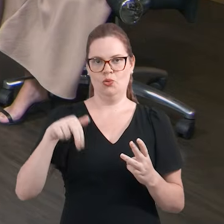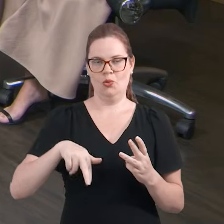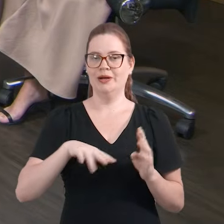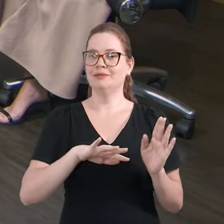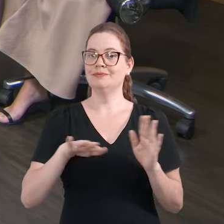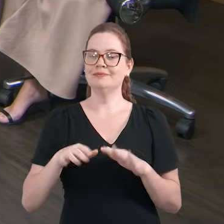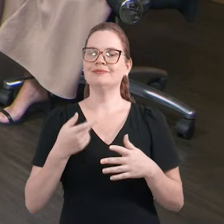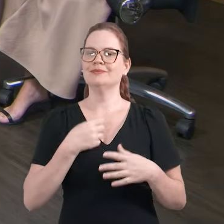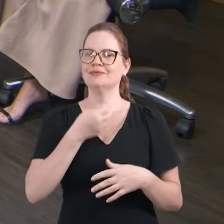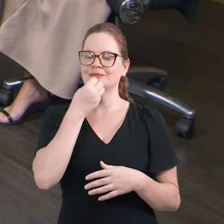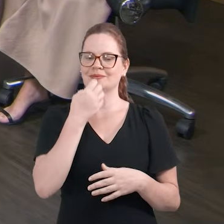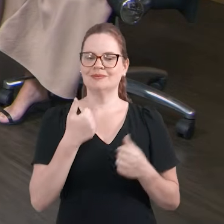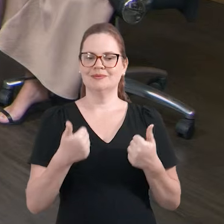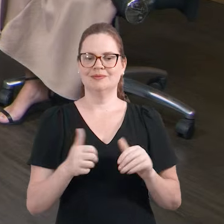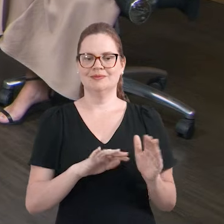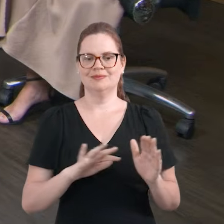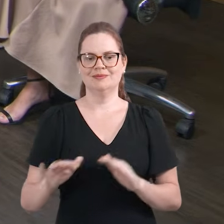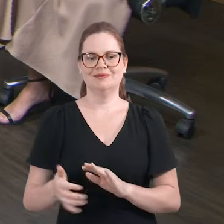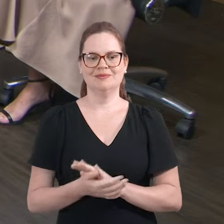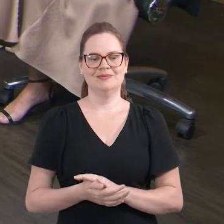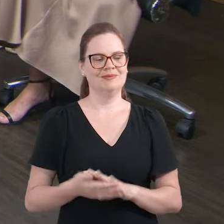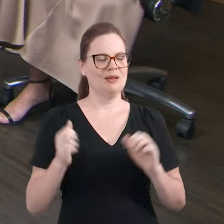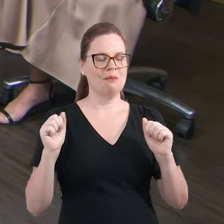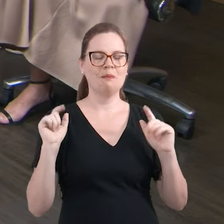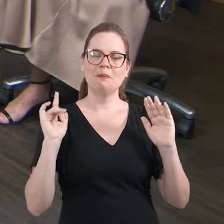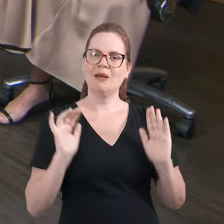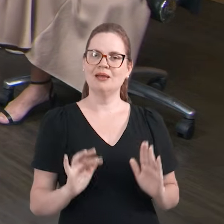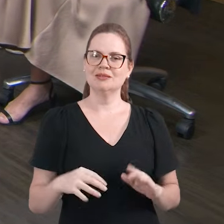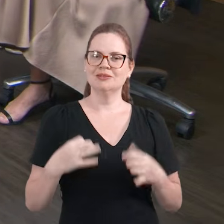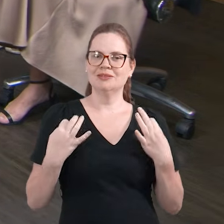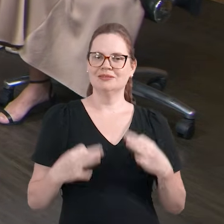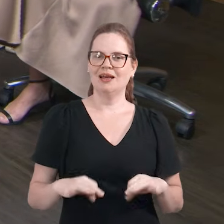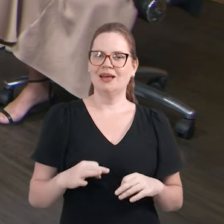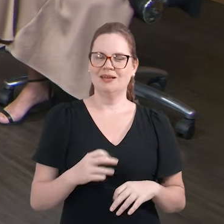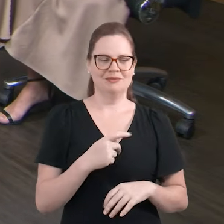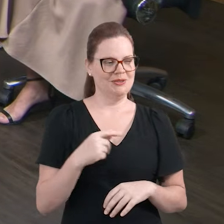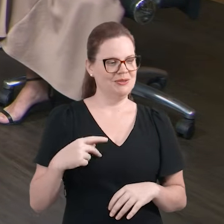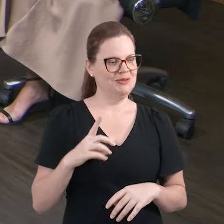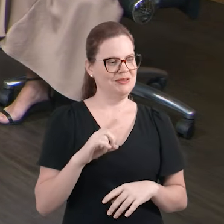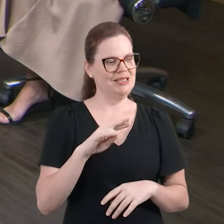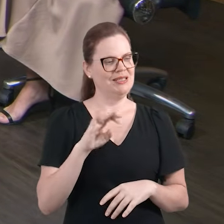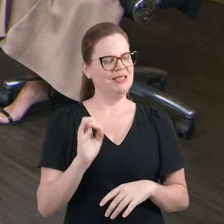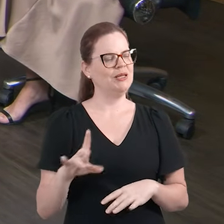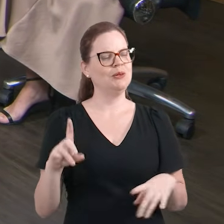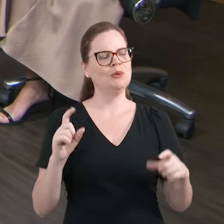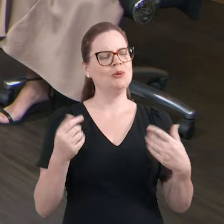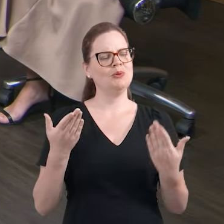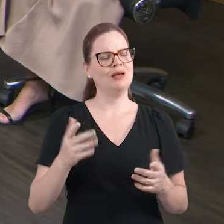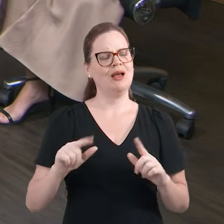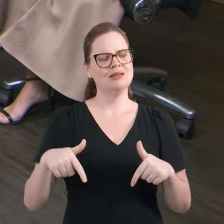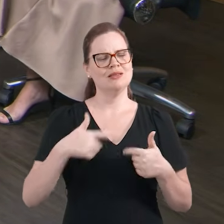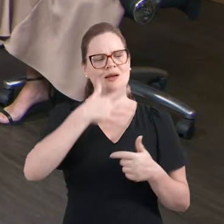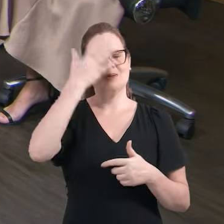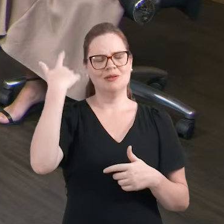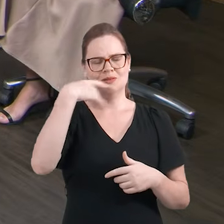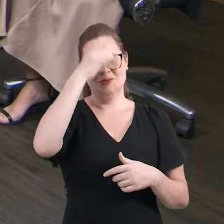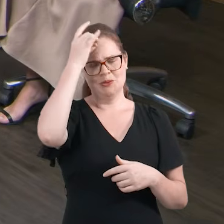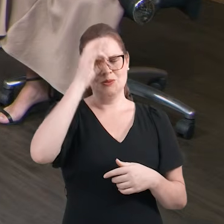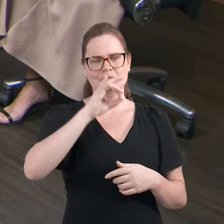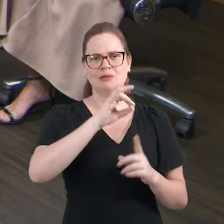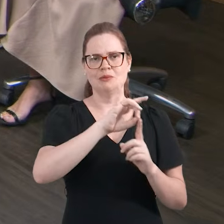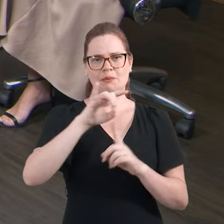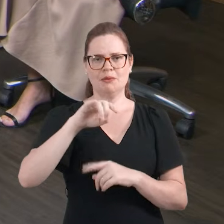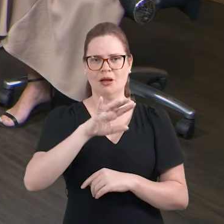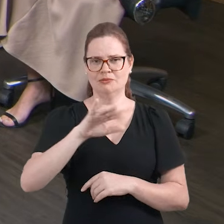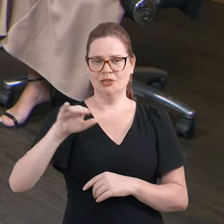bem, que coisa boa. Que bênção, bênção. né, Daniel? A gente vê o que o Espírito Santo de Deus tem feito. E eu